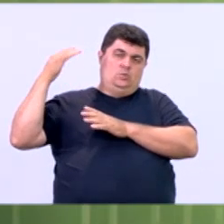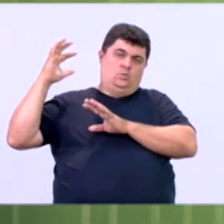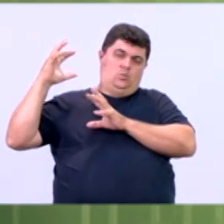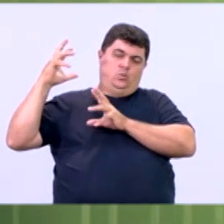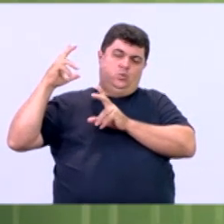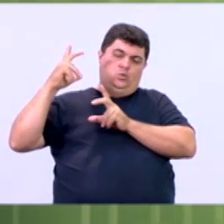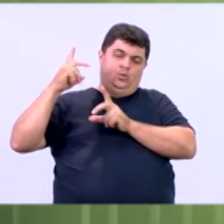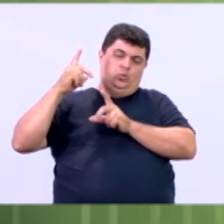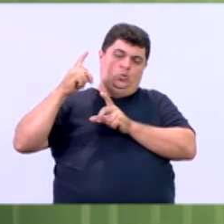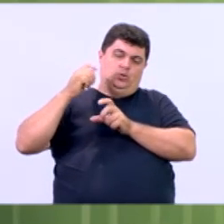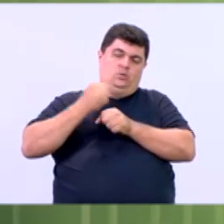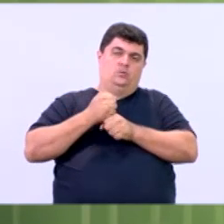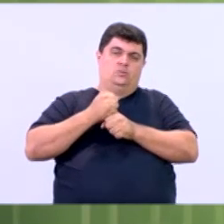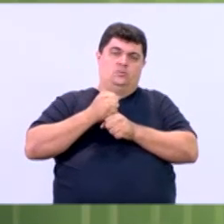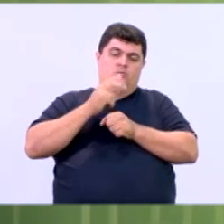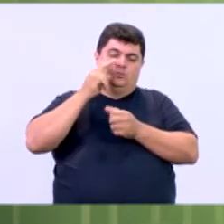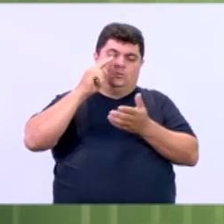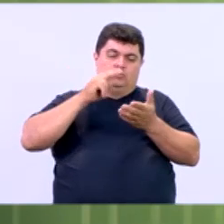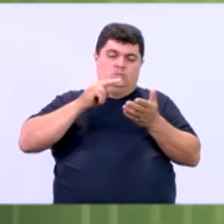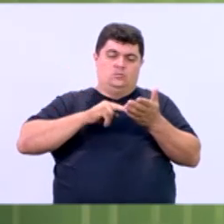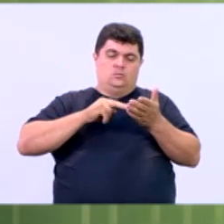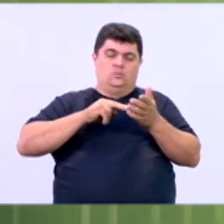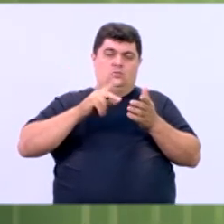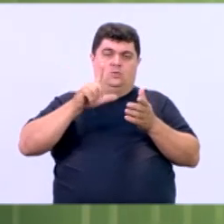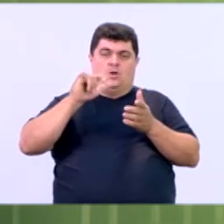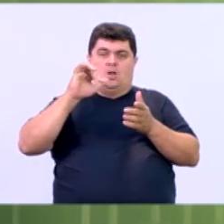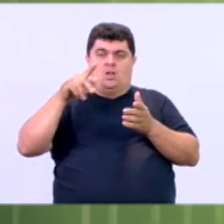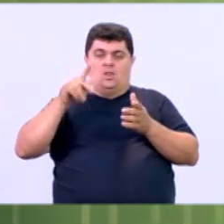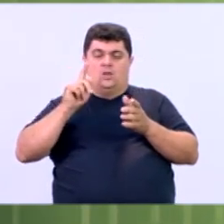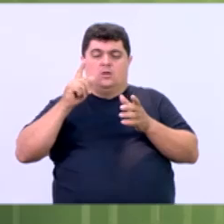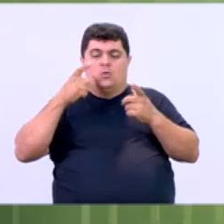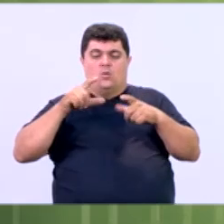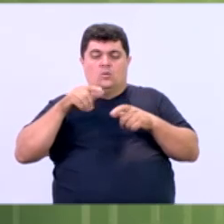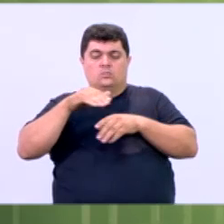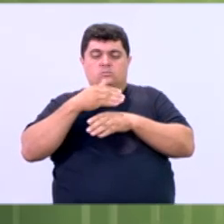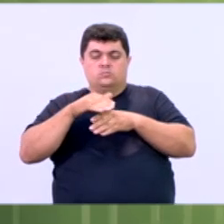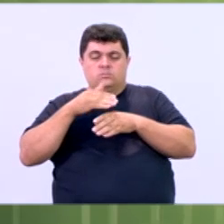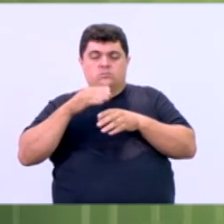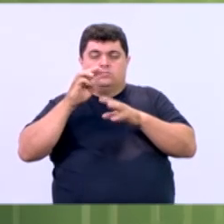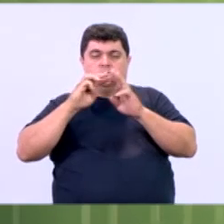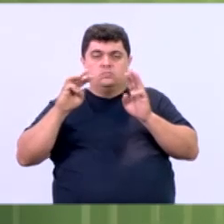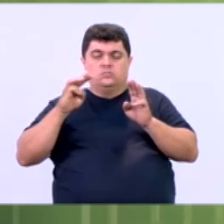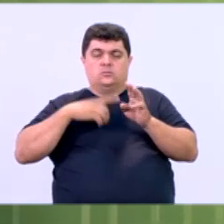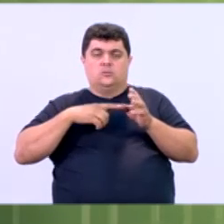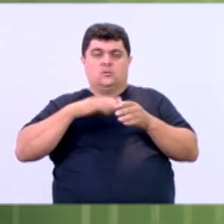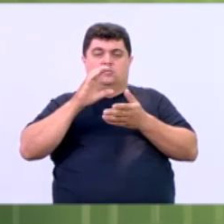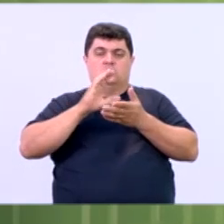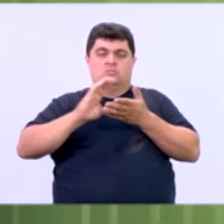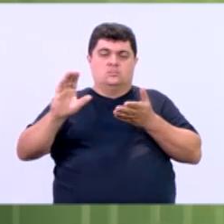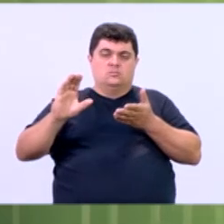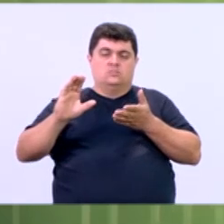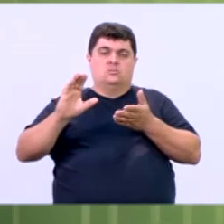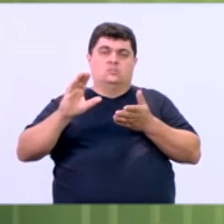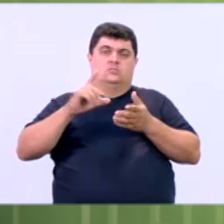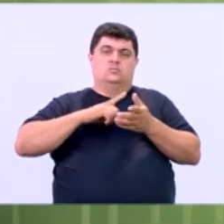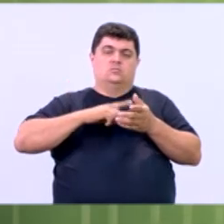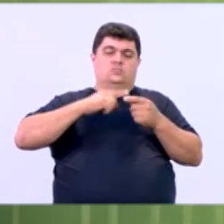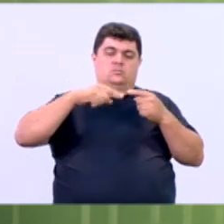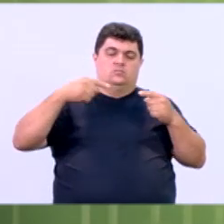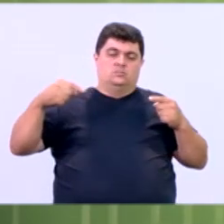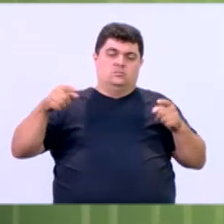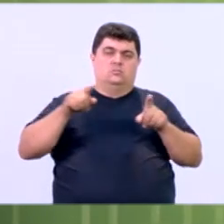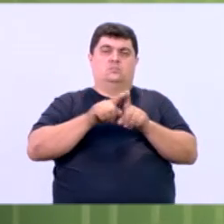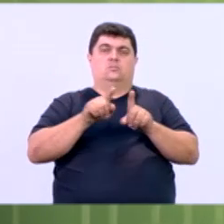postamos, né? Olhar os links que nós disponibilizamos das cartilhas. Tem algumas cartilhas já mais